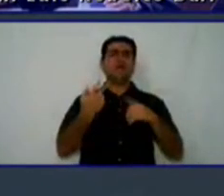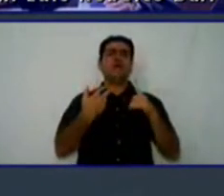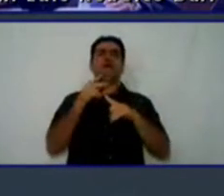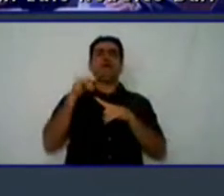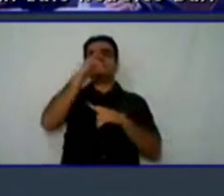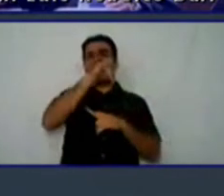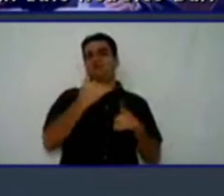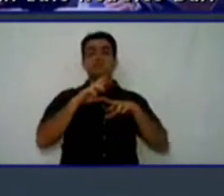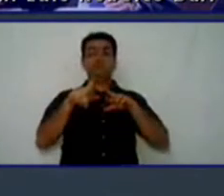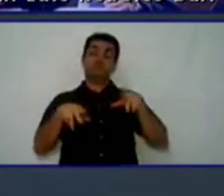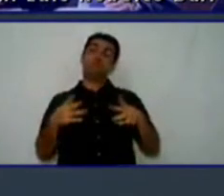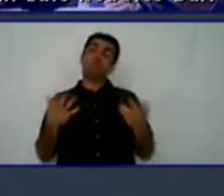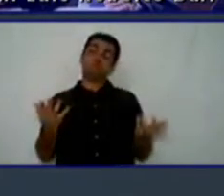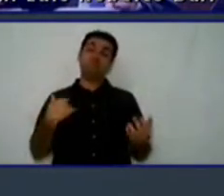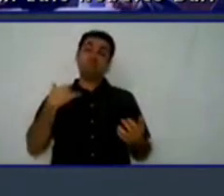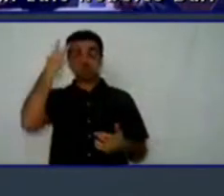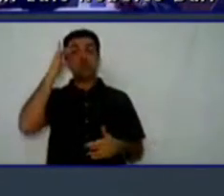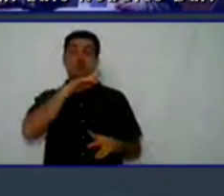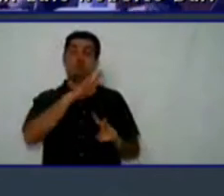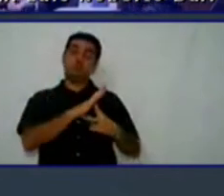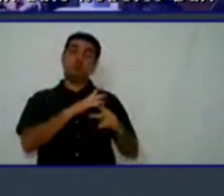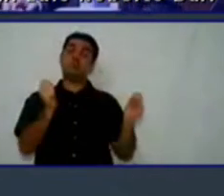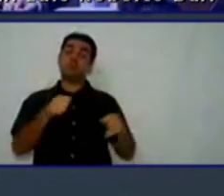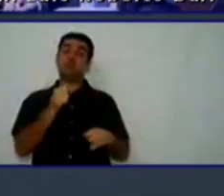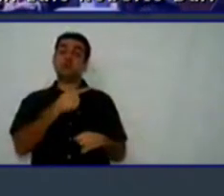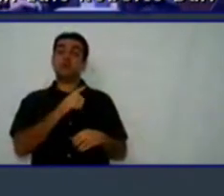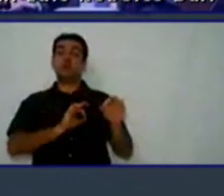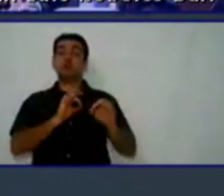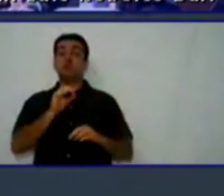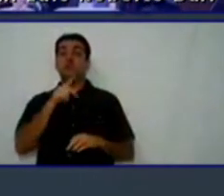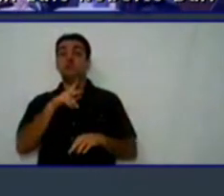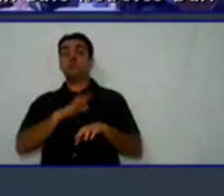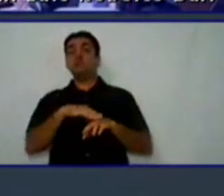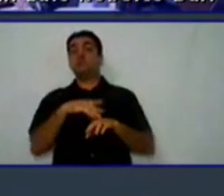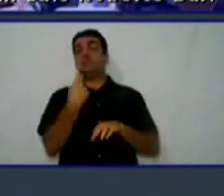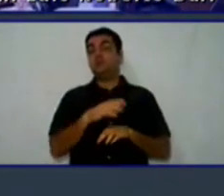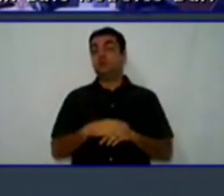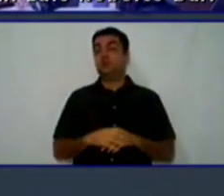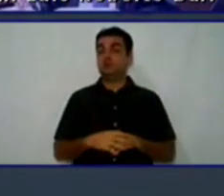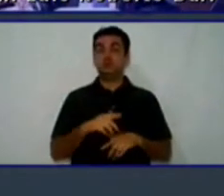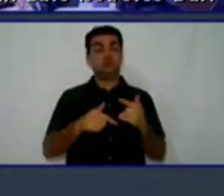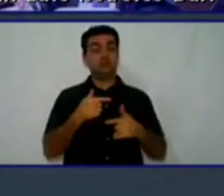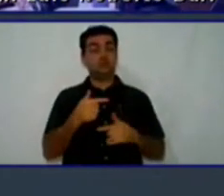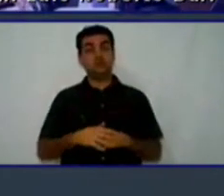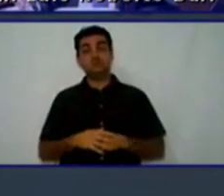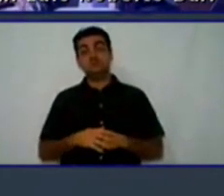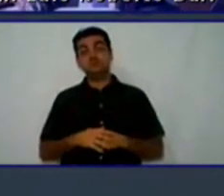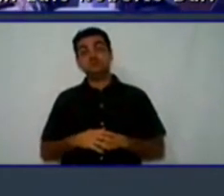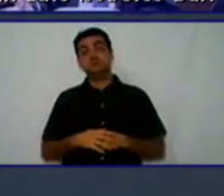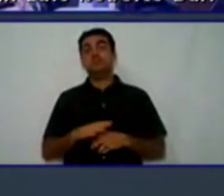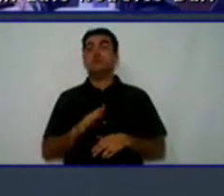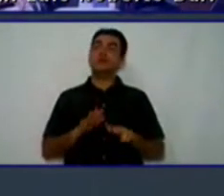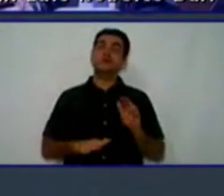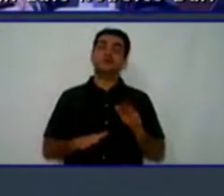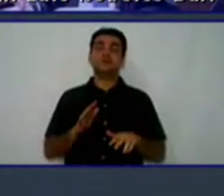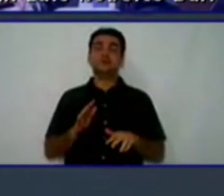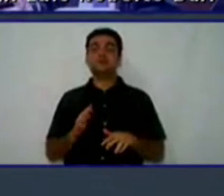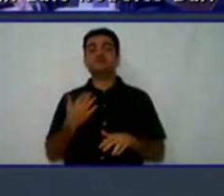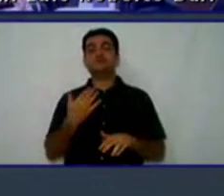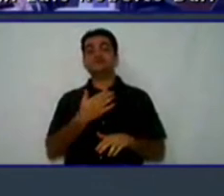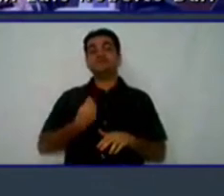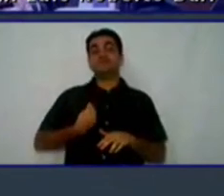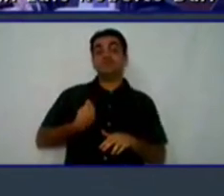é possível, sim, partidos políticos terem aeronaves no seu âmbito de atuação, até porque quem